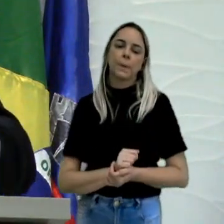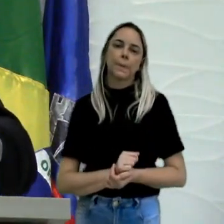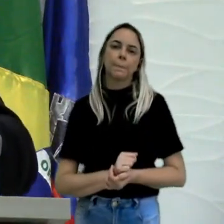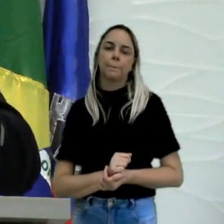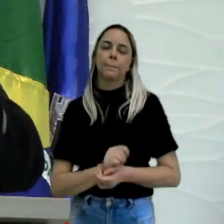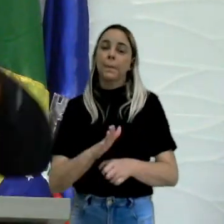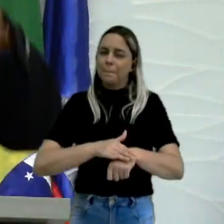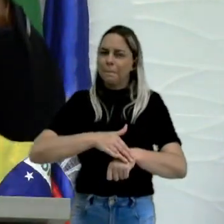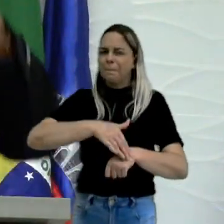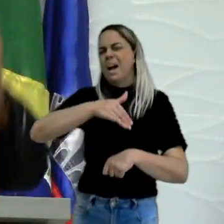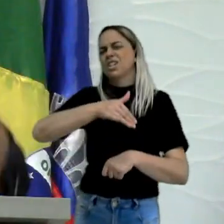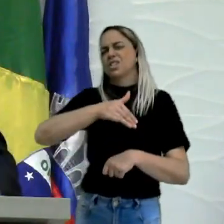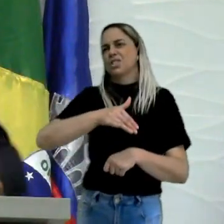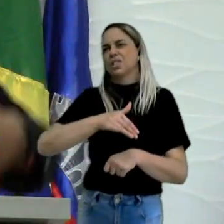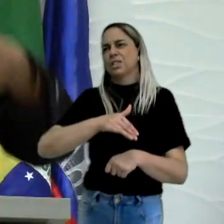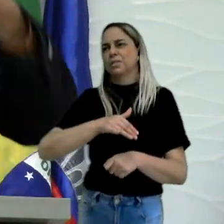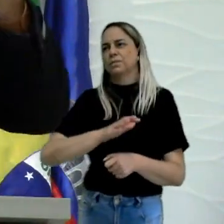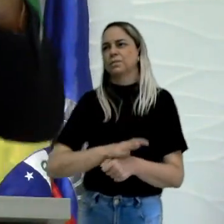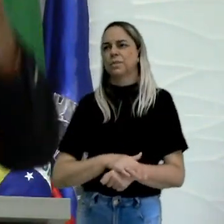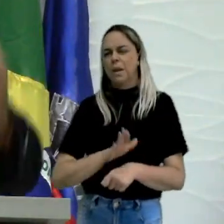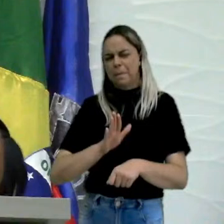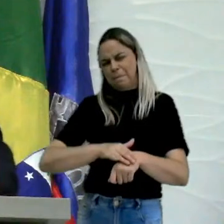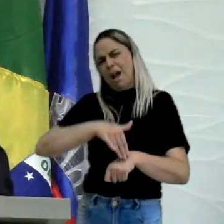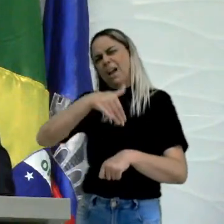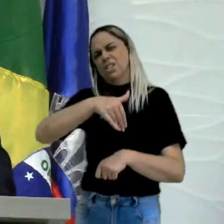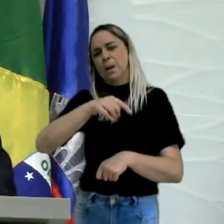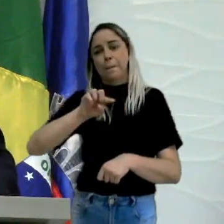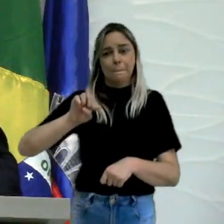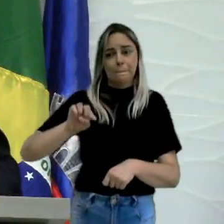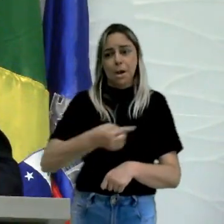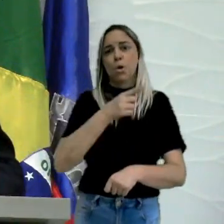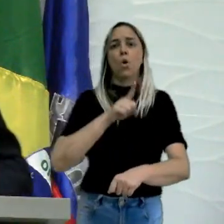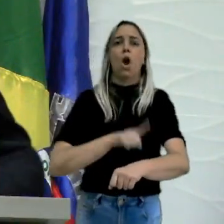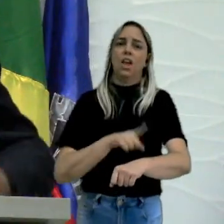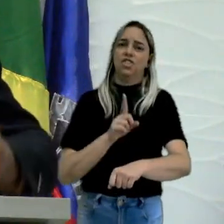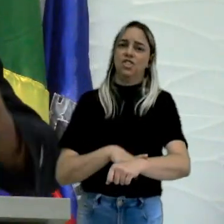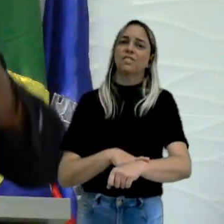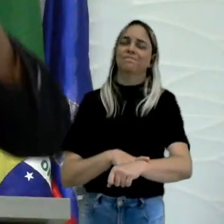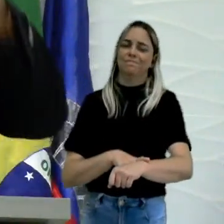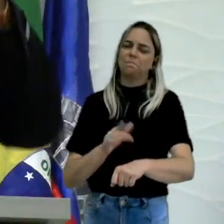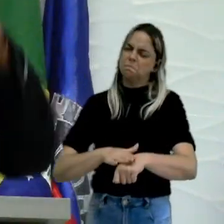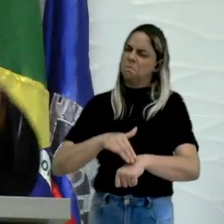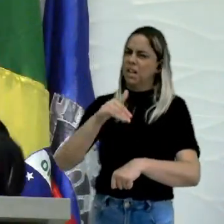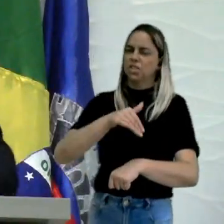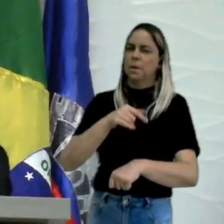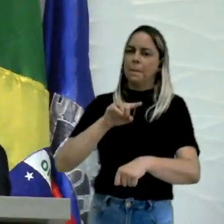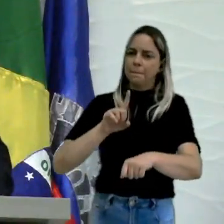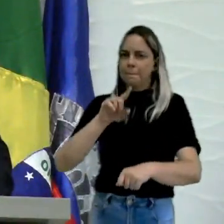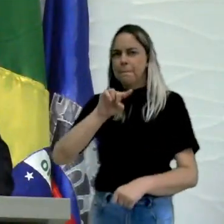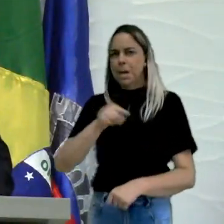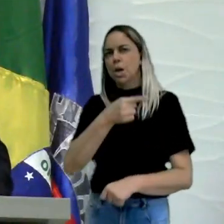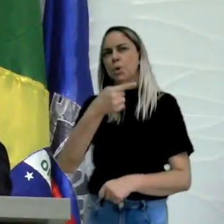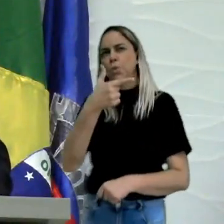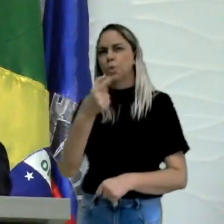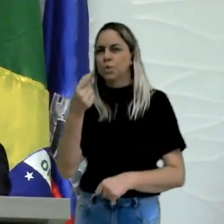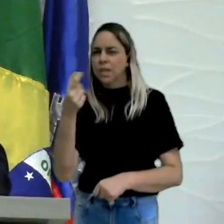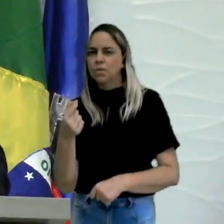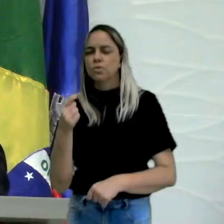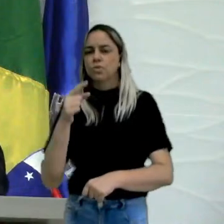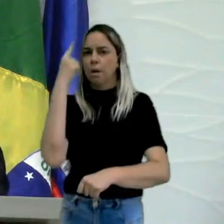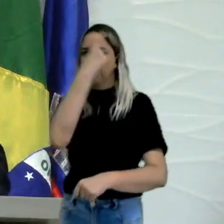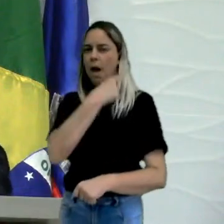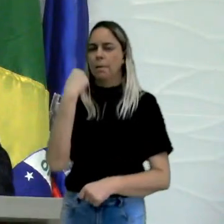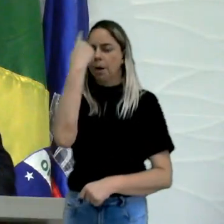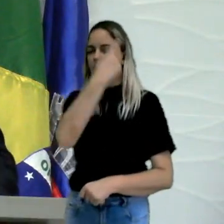mais, depois eu trago tudo, mais de 1.000 horas já, mais de 1.200 horas arando a terra